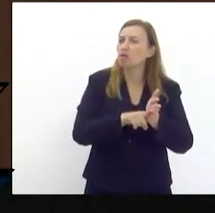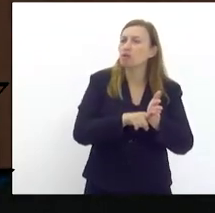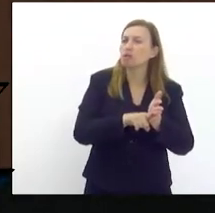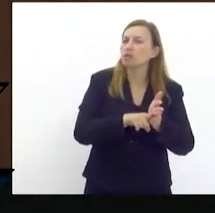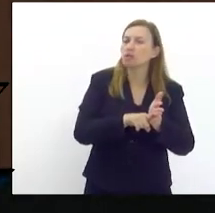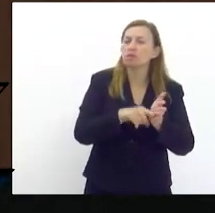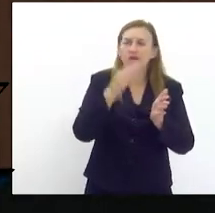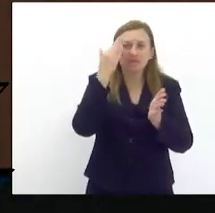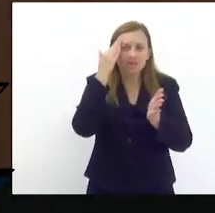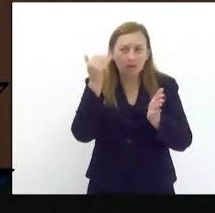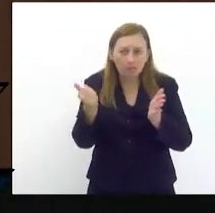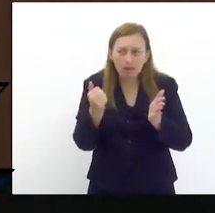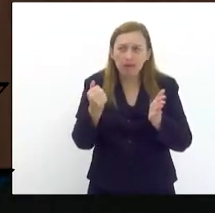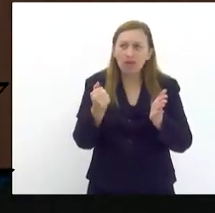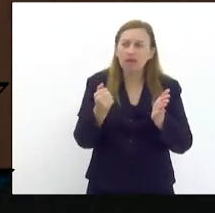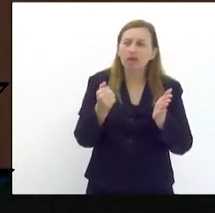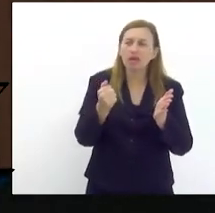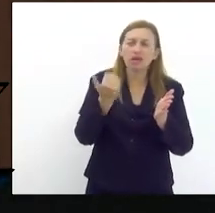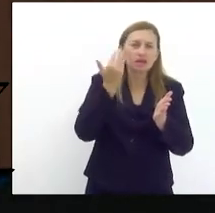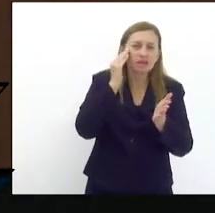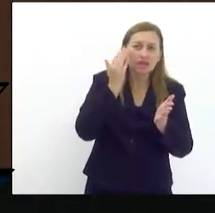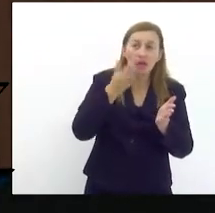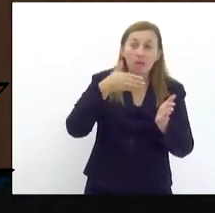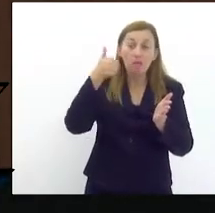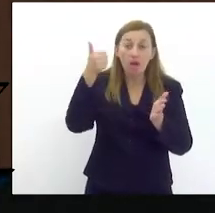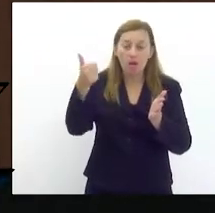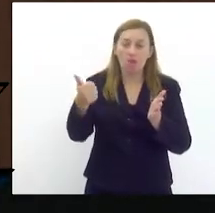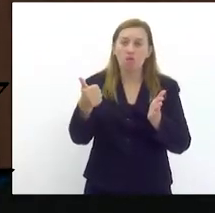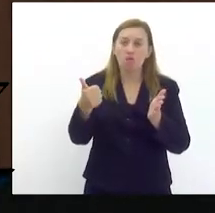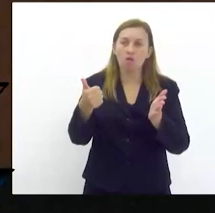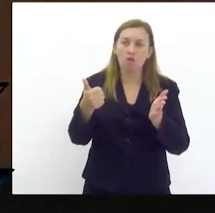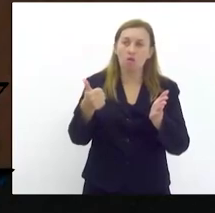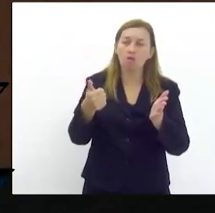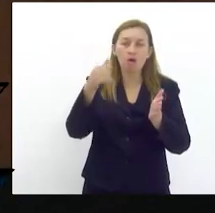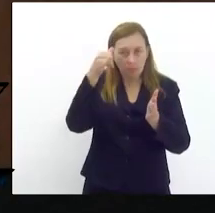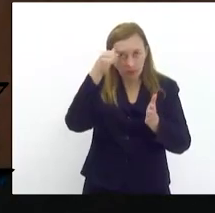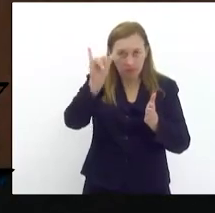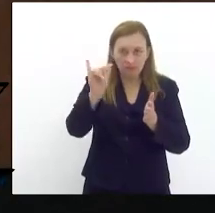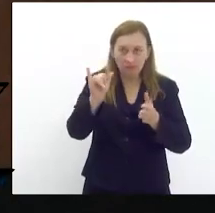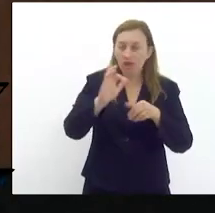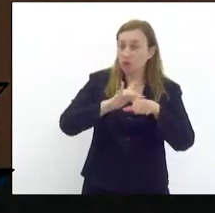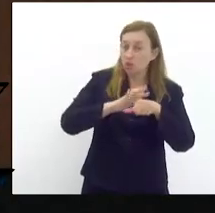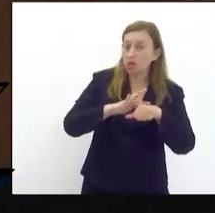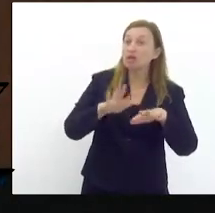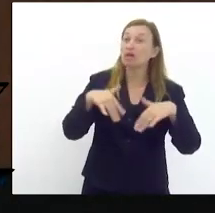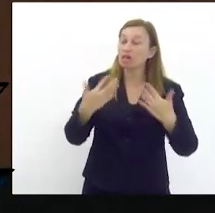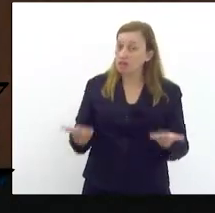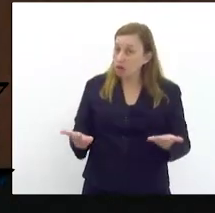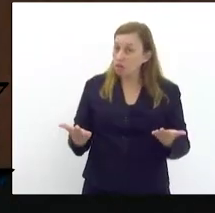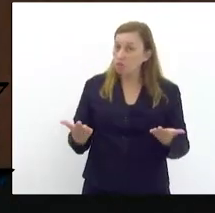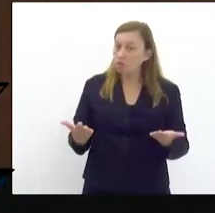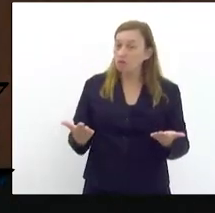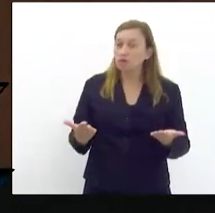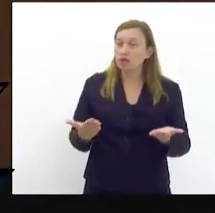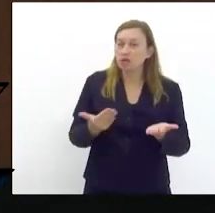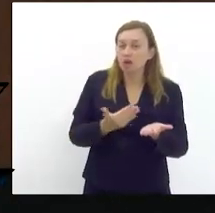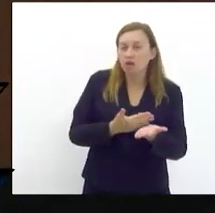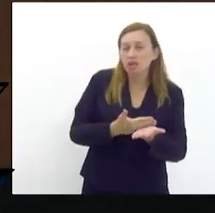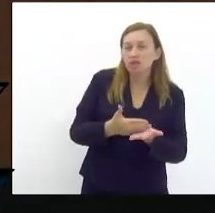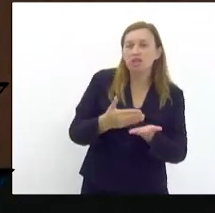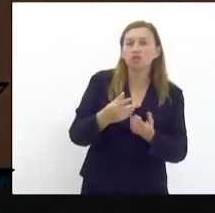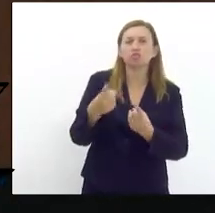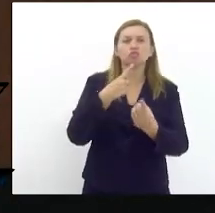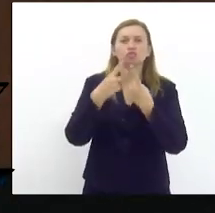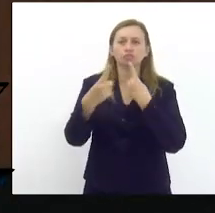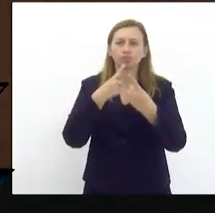diagnóstico e a sondagem dessa saúde vascular para prevenção de doenças então é abertura de um debate